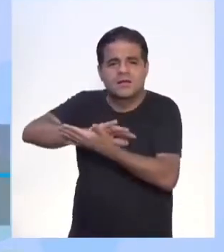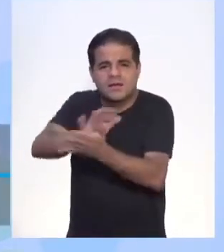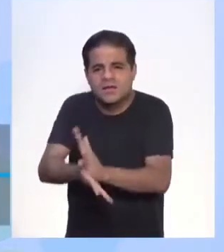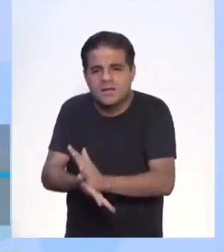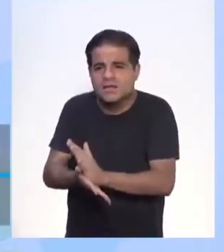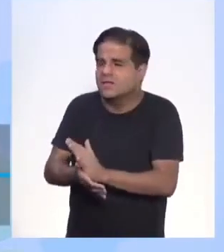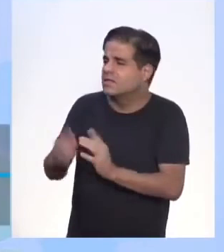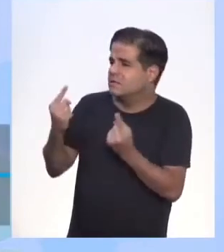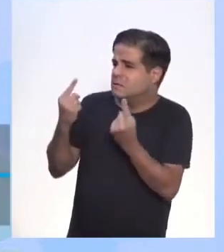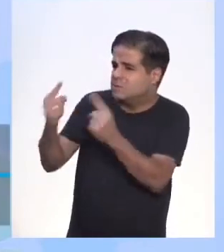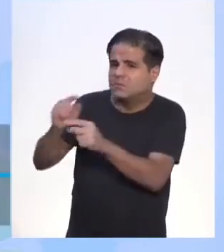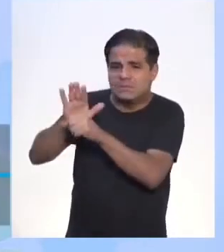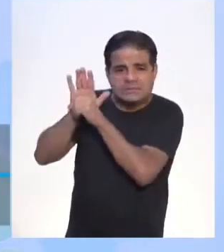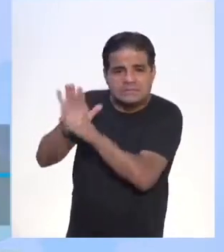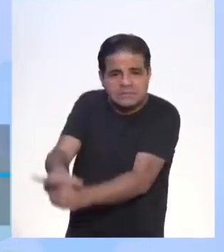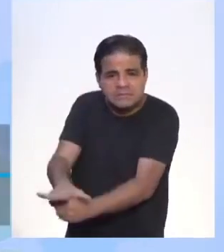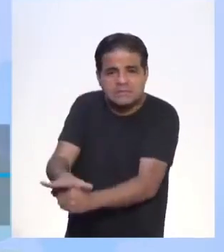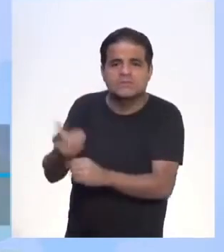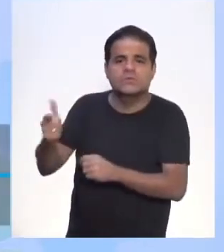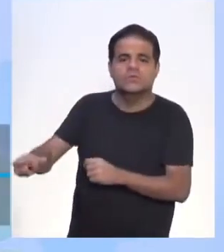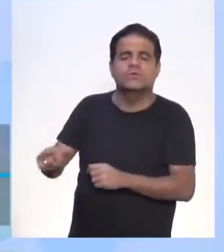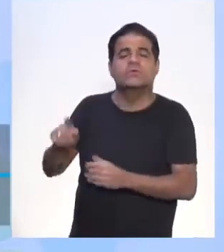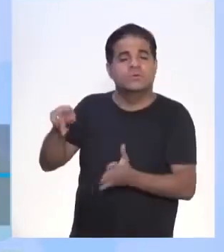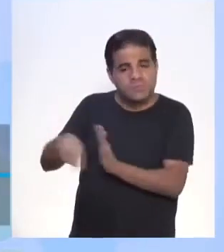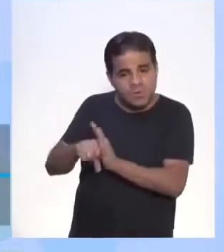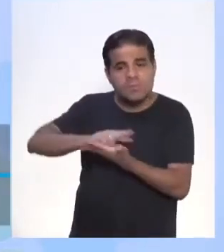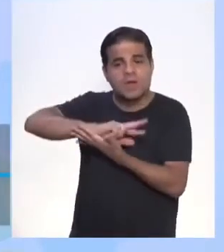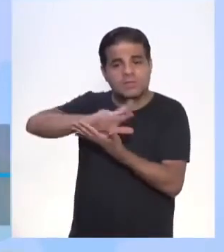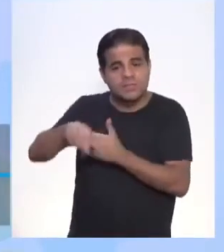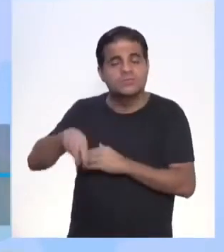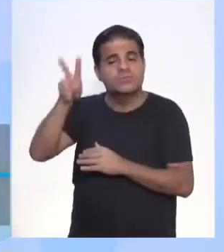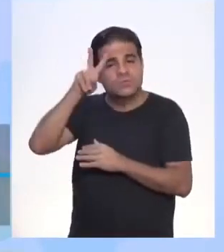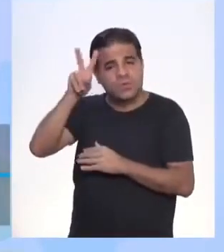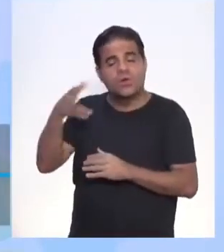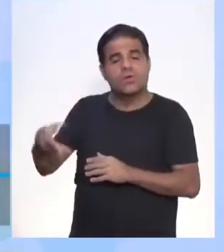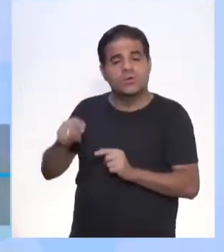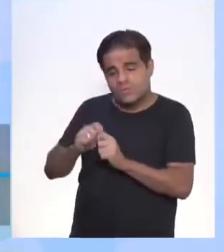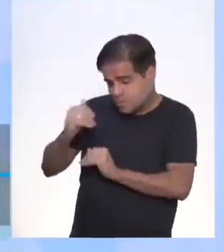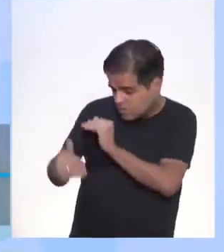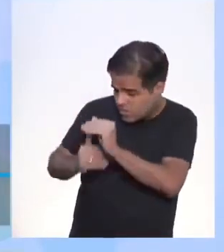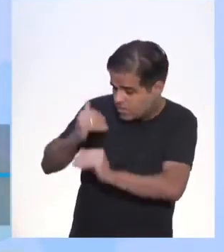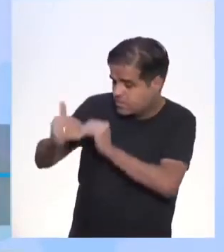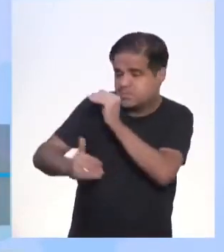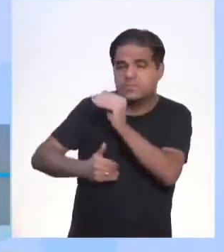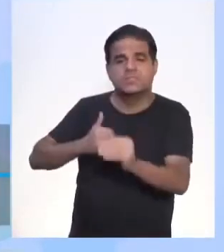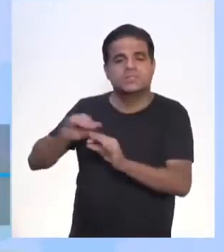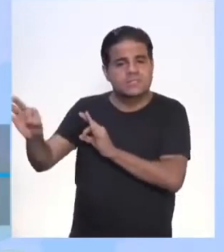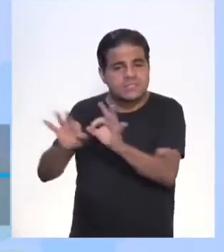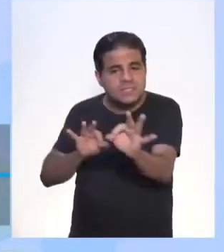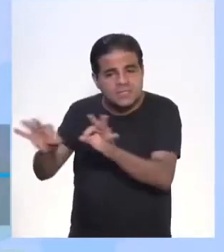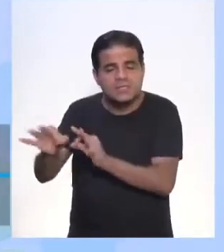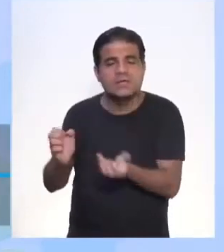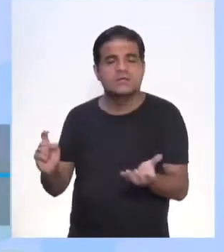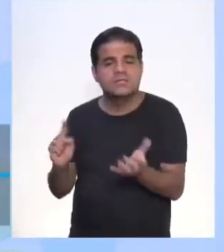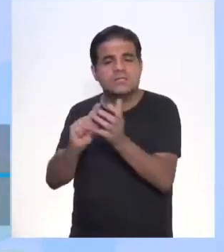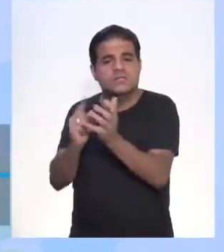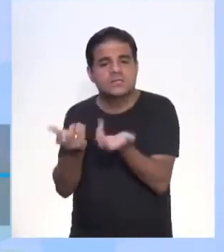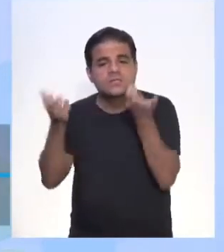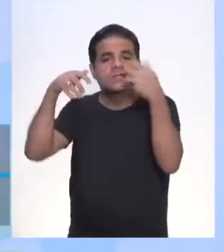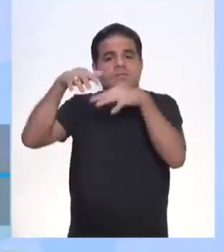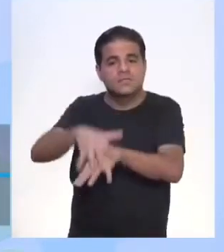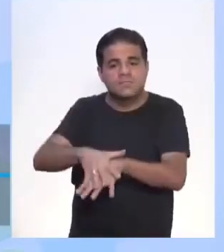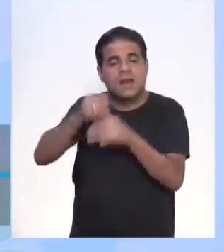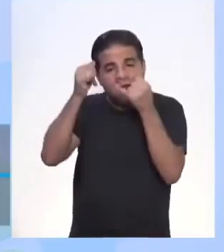objetificar o outro, né? Isso é um aspecto da história. Hoje, nós estamos fazendo um processo de reparação, de inclusão, para